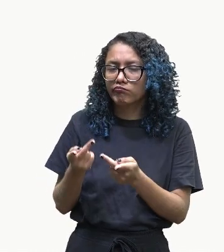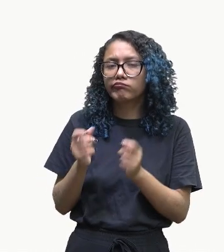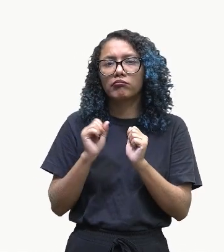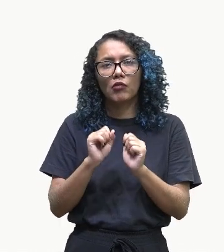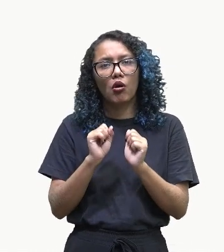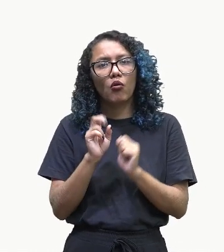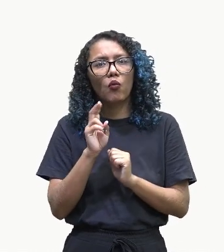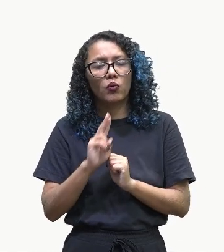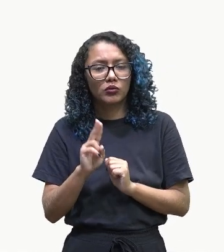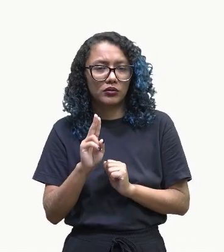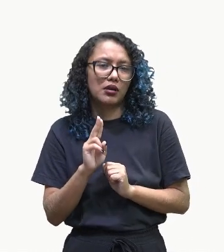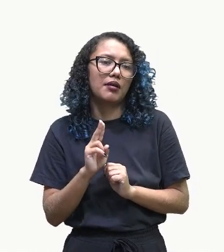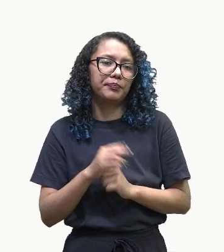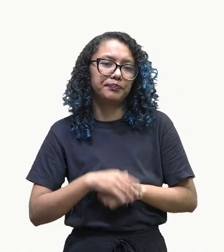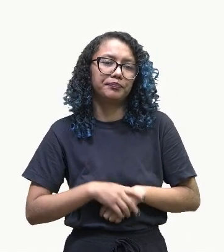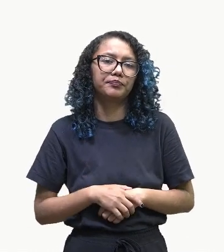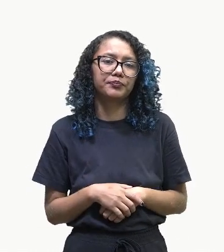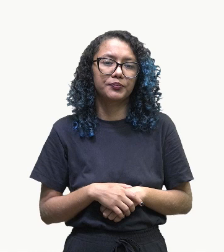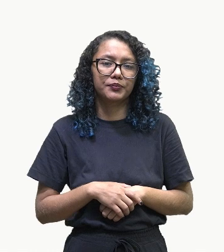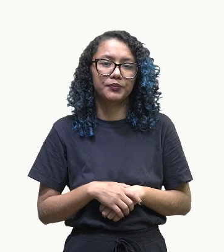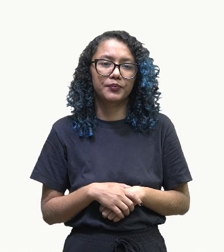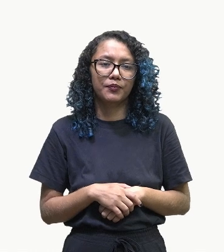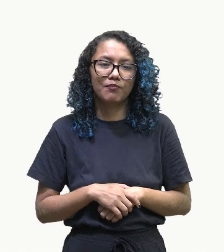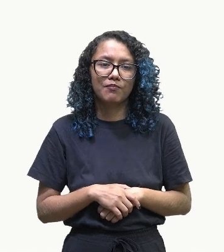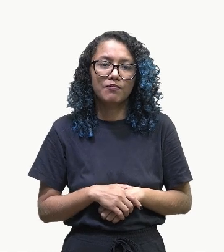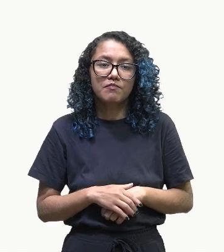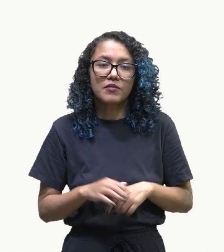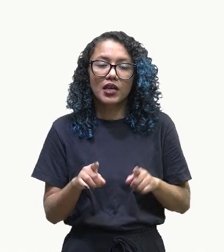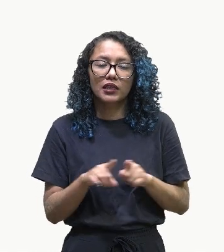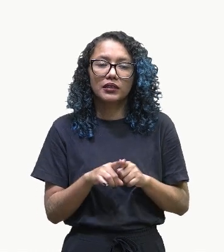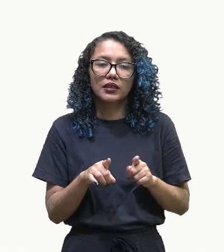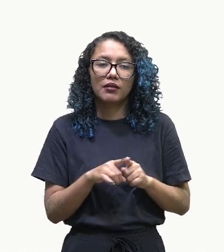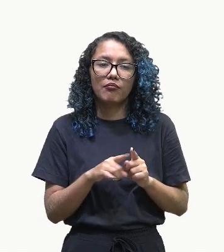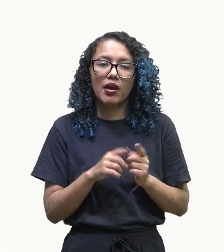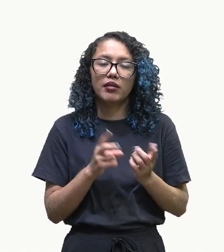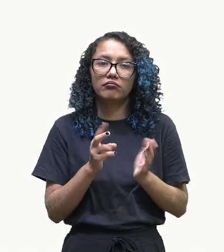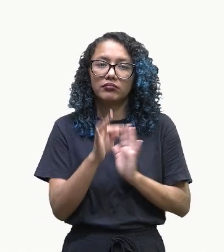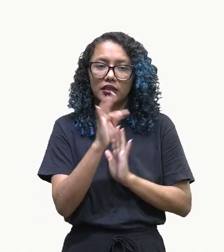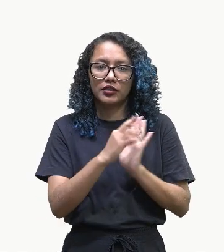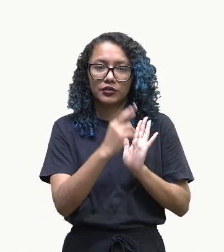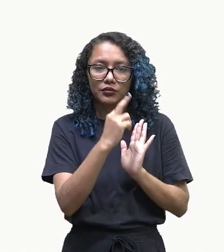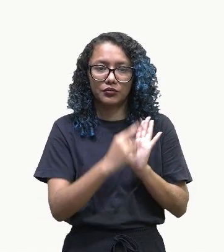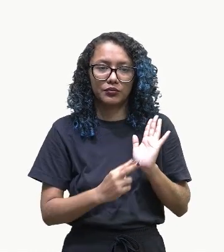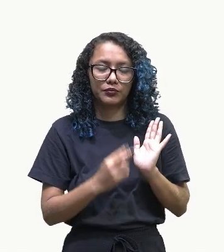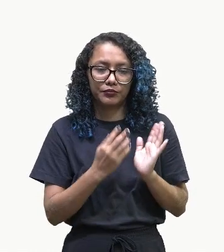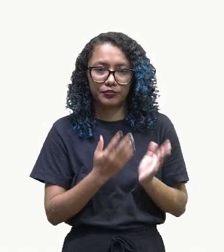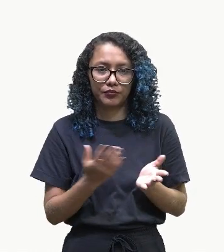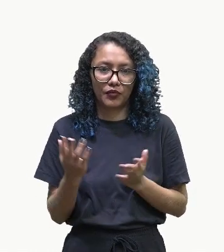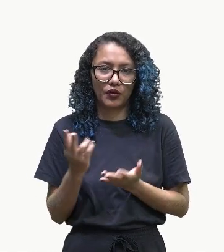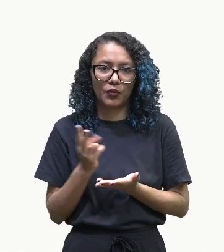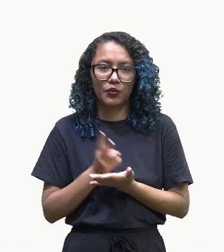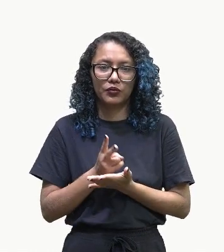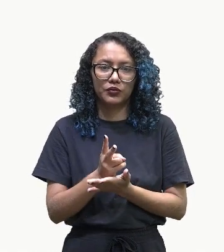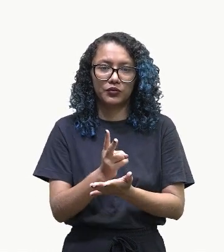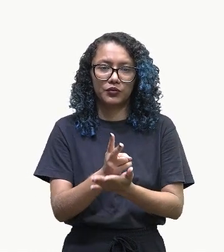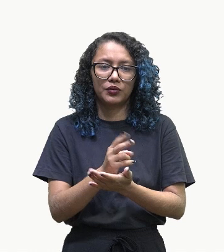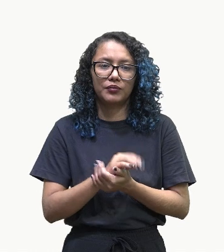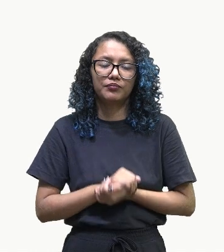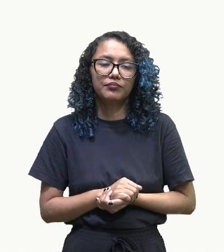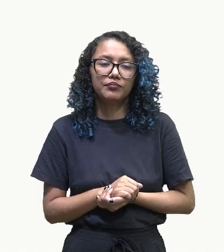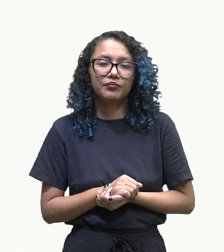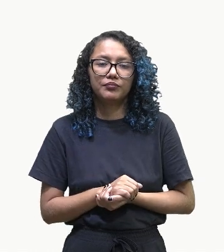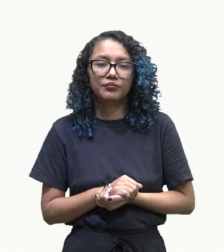Os meios de transporte nos permitem também fazer viagens mais largos.